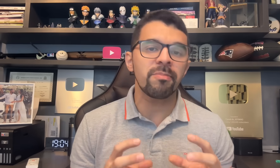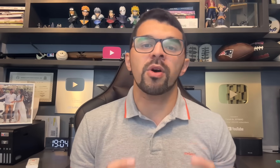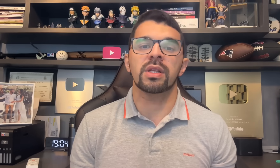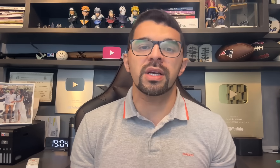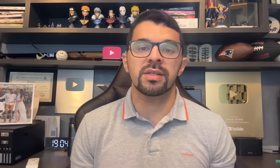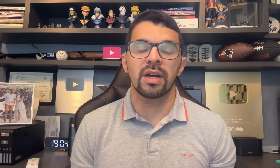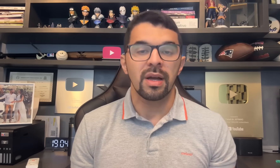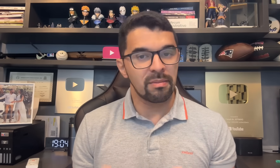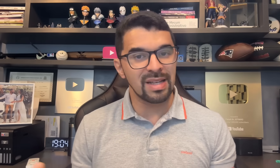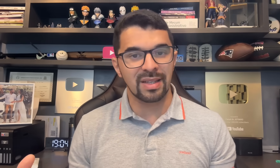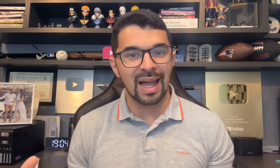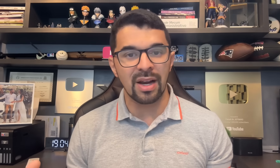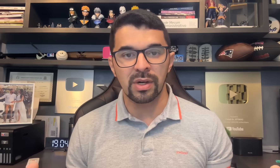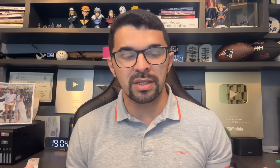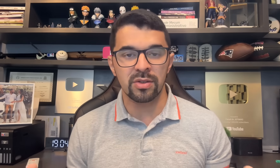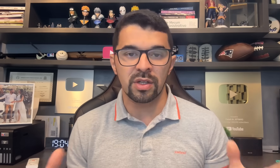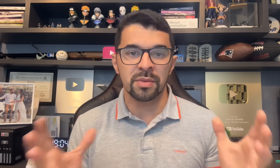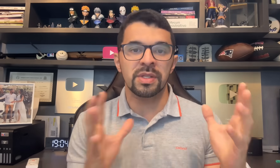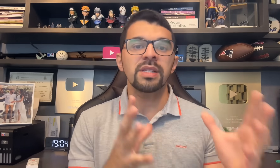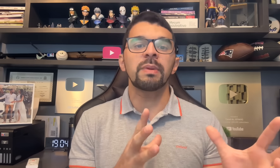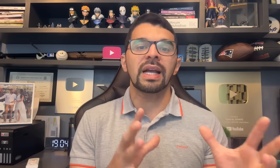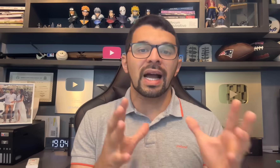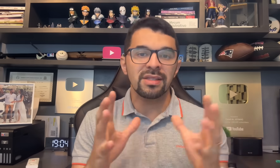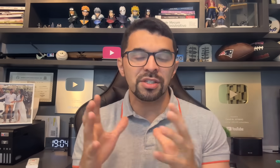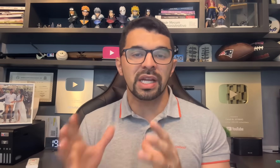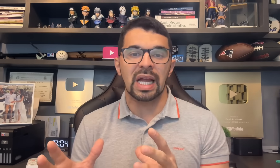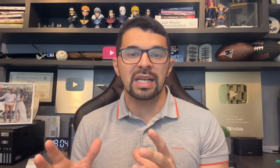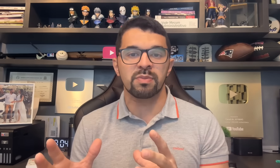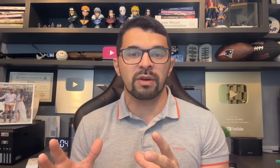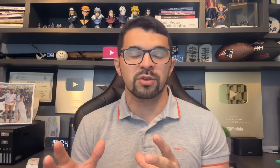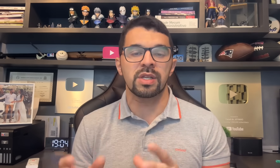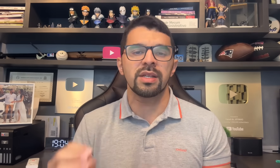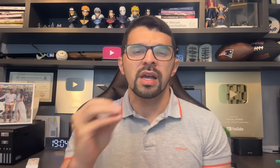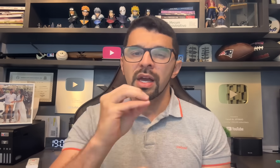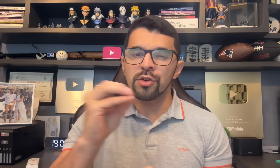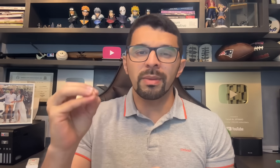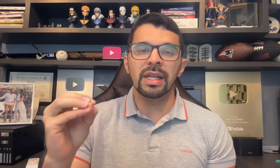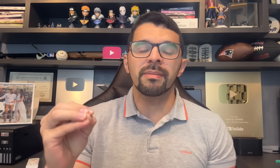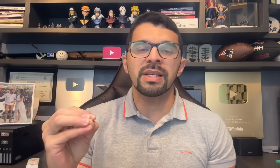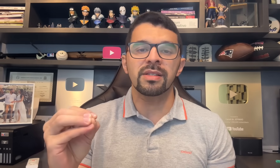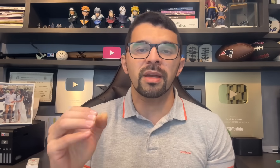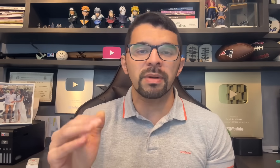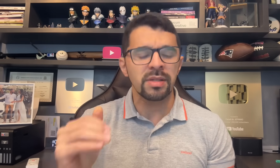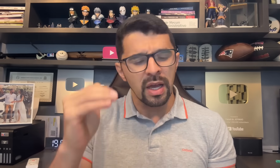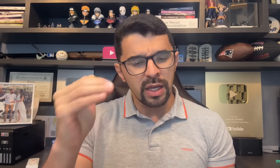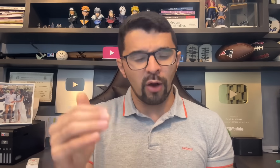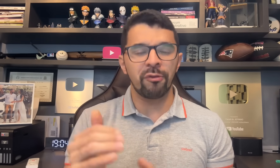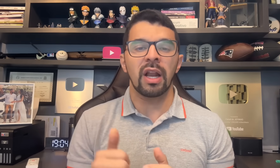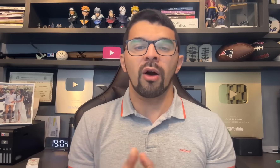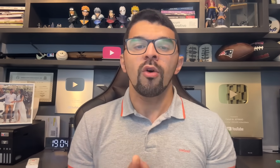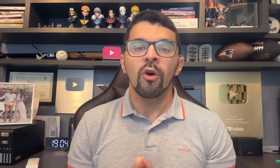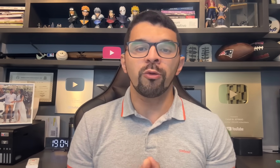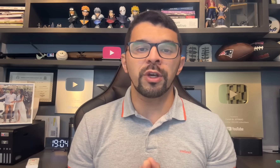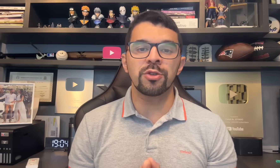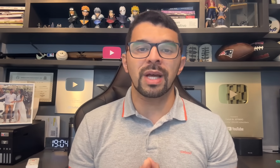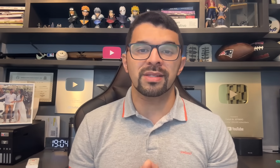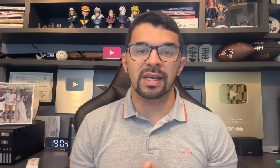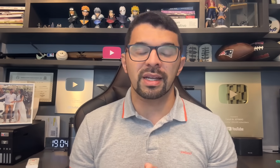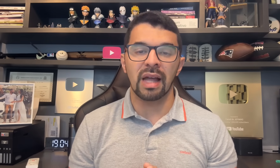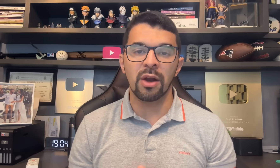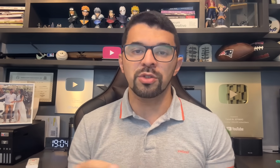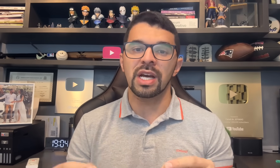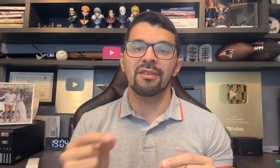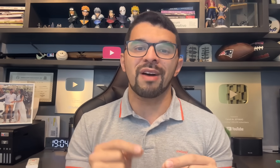extrema importância. Mas claro, antes nós vamos explicar esses detalhes para vocês de uma maneira bem simples e ao final o vídeo